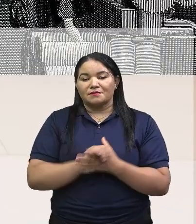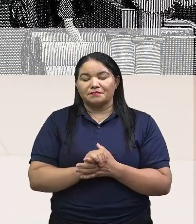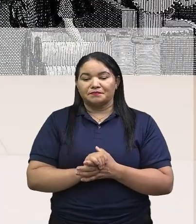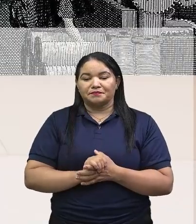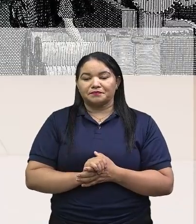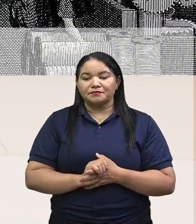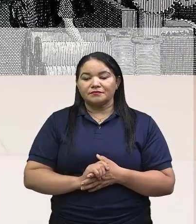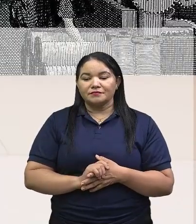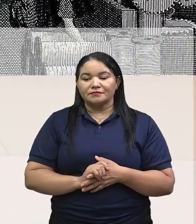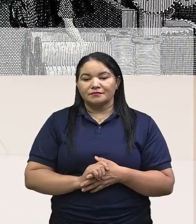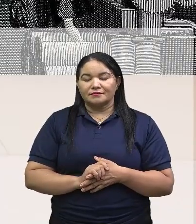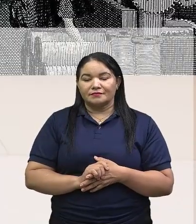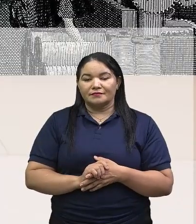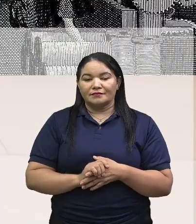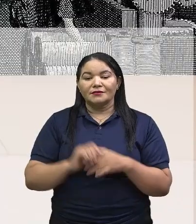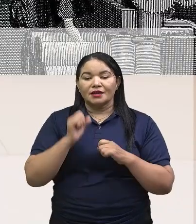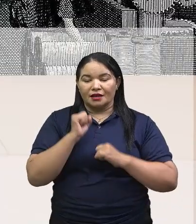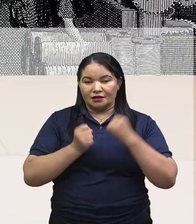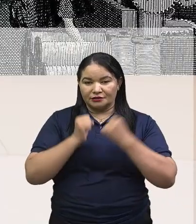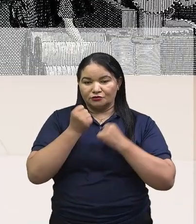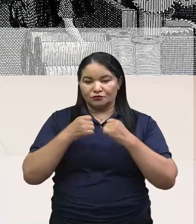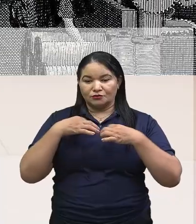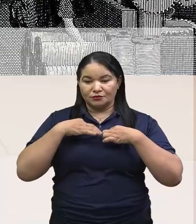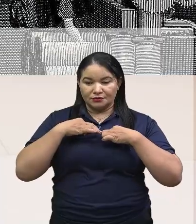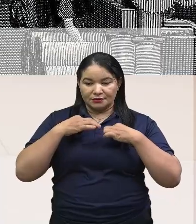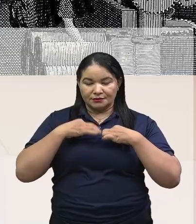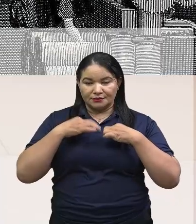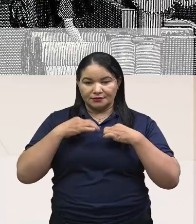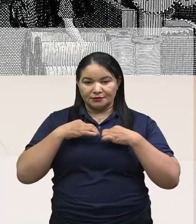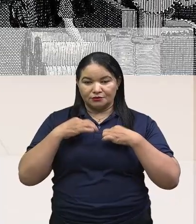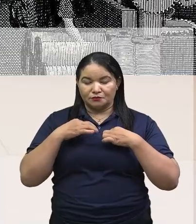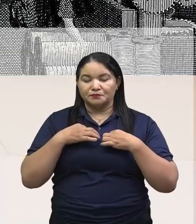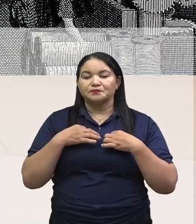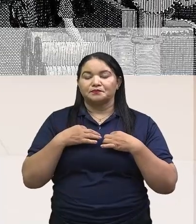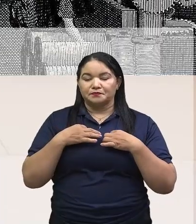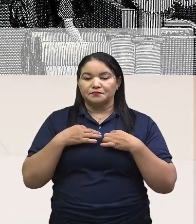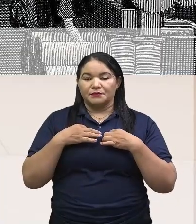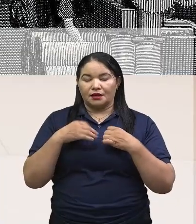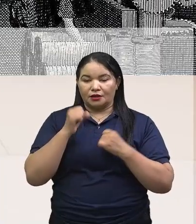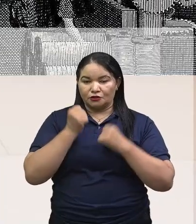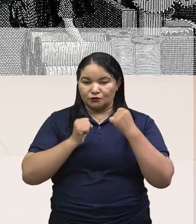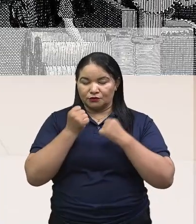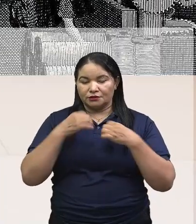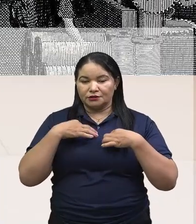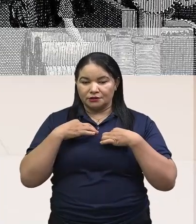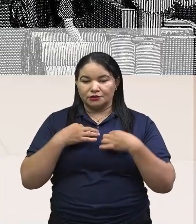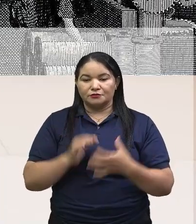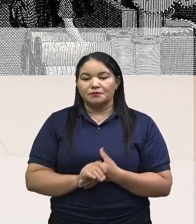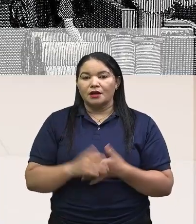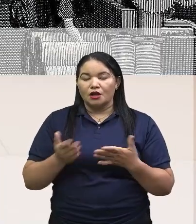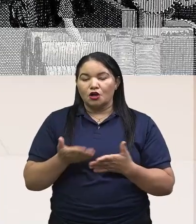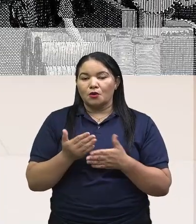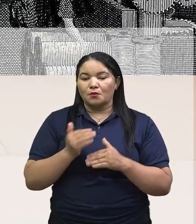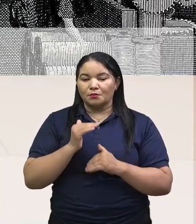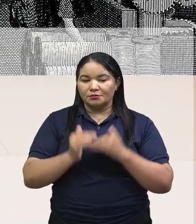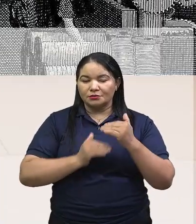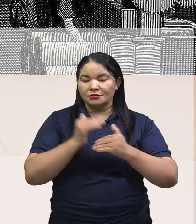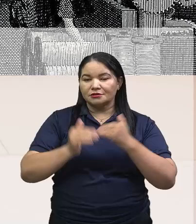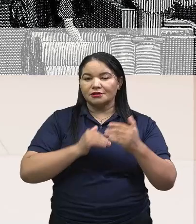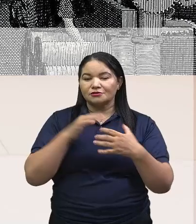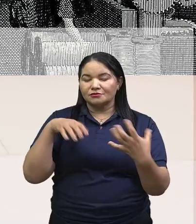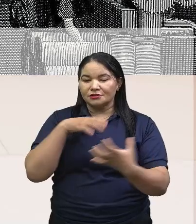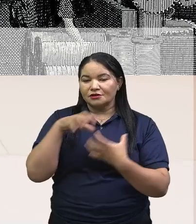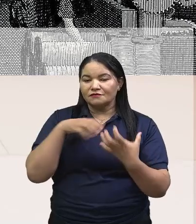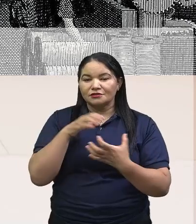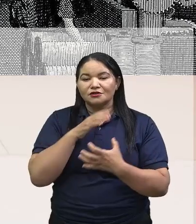predominância da indústria têxtil, da indústria de tecidos. E esse processo revolucionário ele